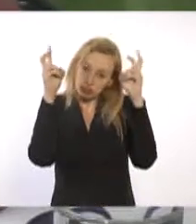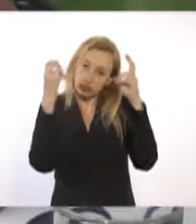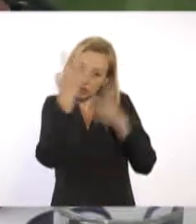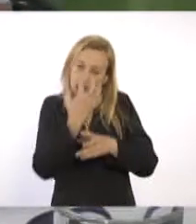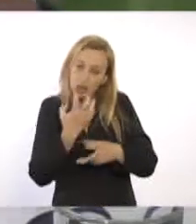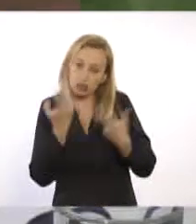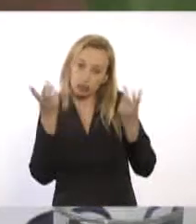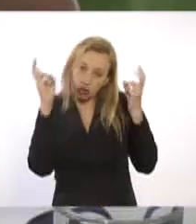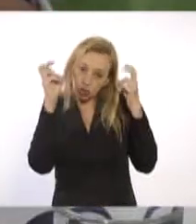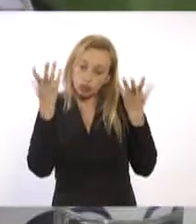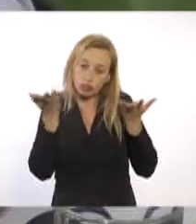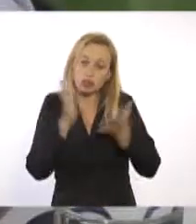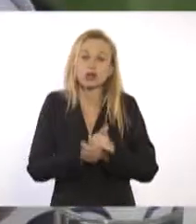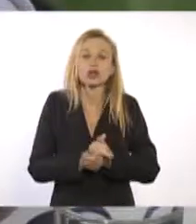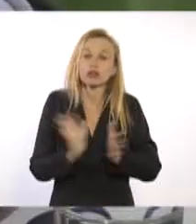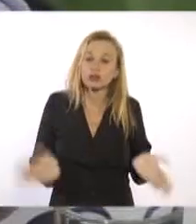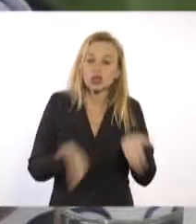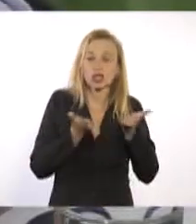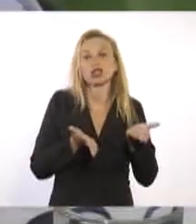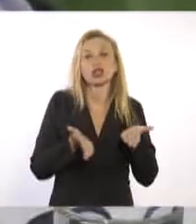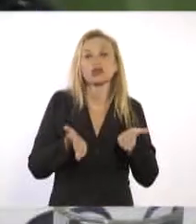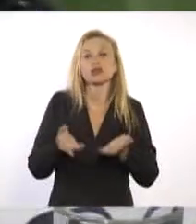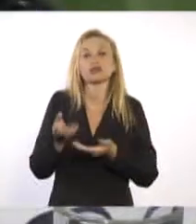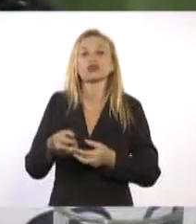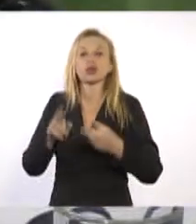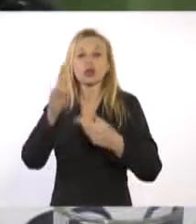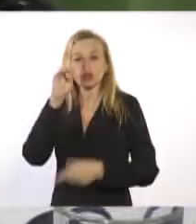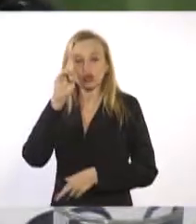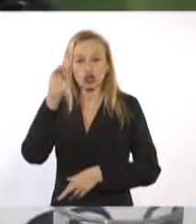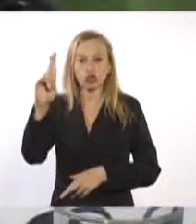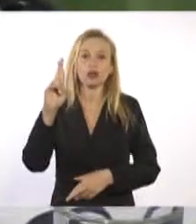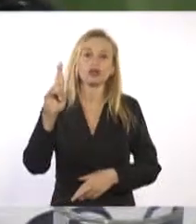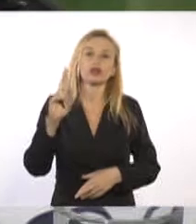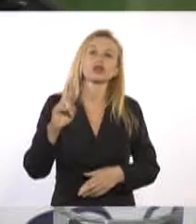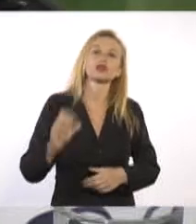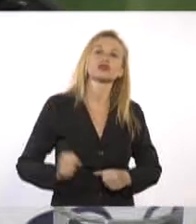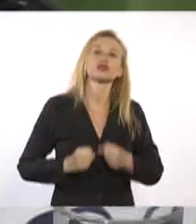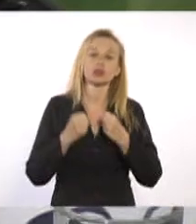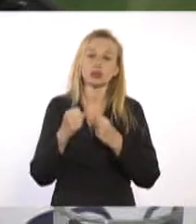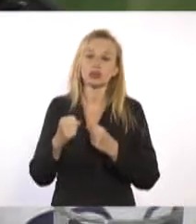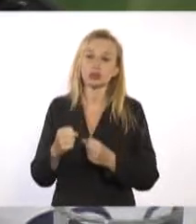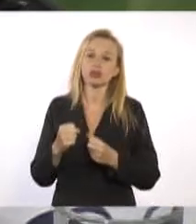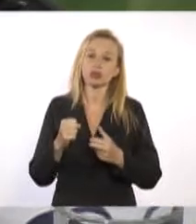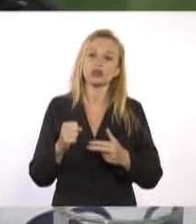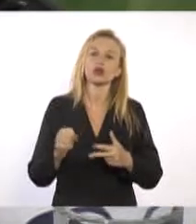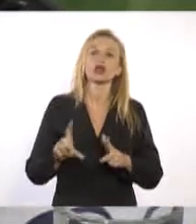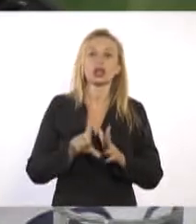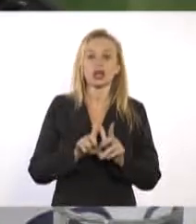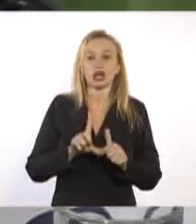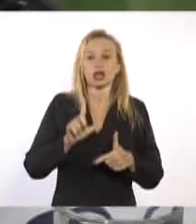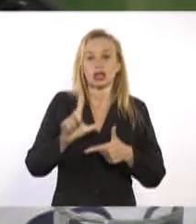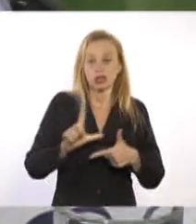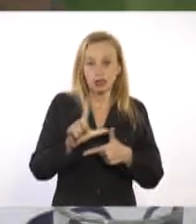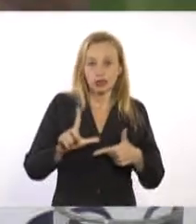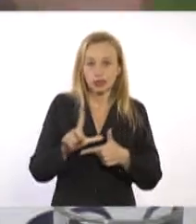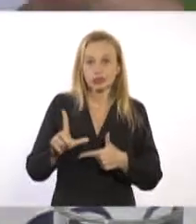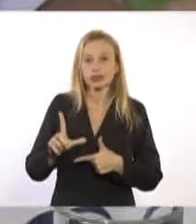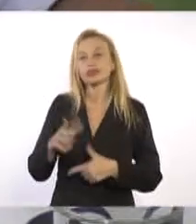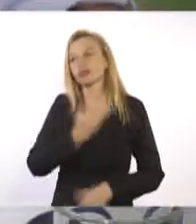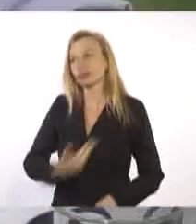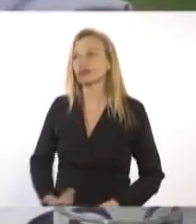teor, de iniciativa do chefe do Poder Legislativo, o governador deveria ter respondido imediatamente. Ainda não o fez. Mas,